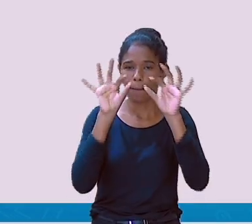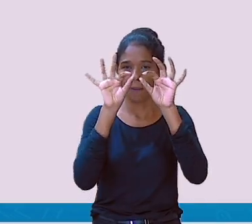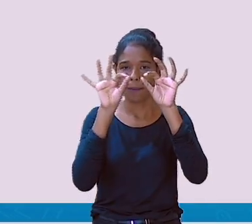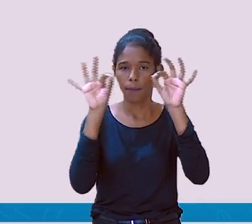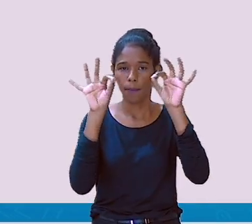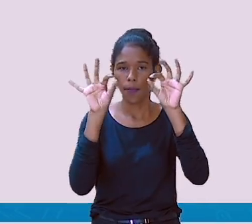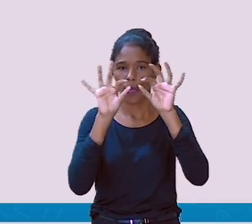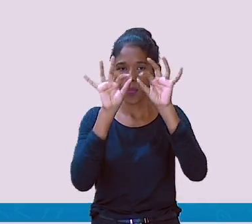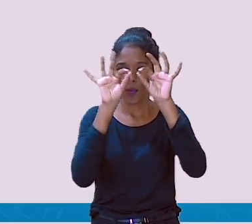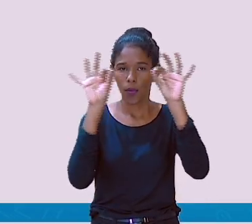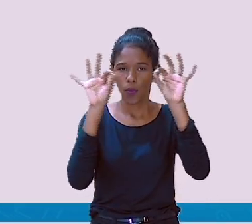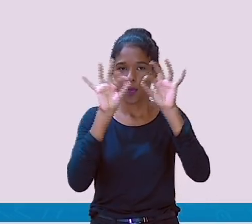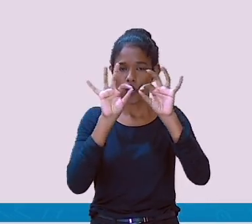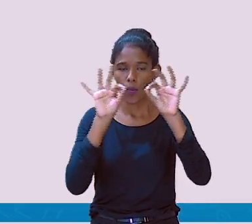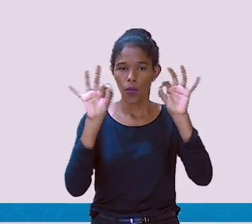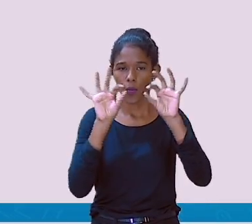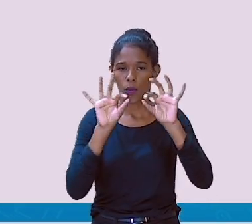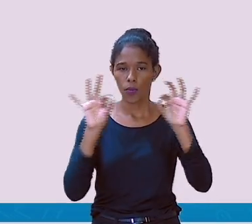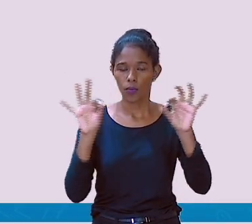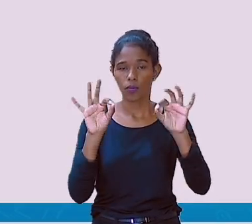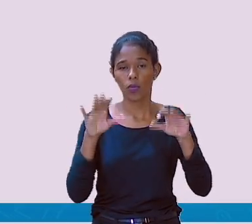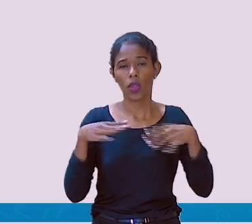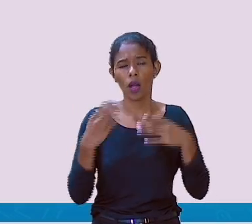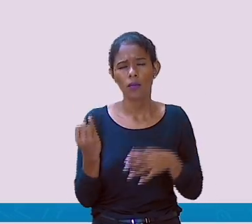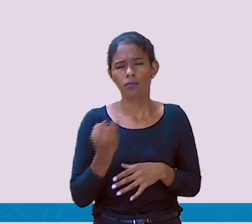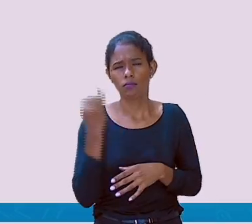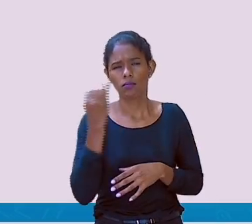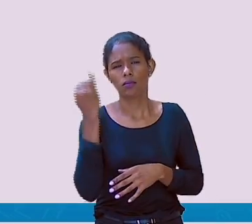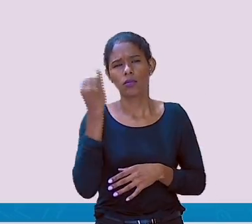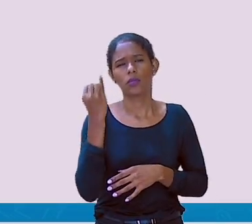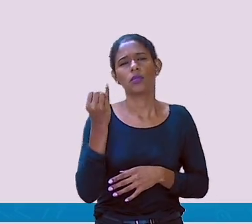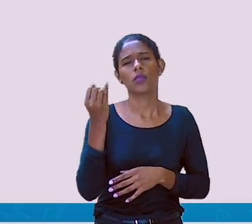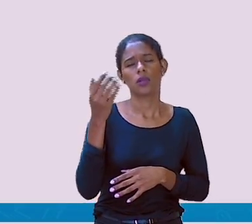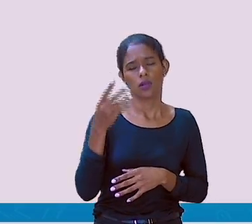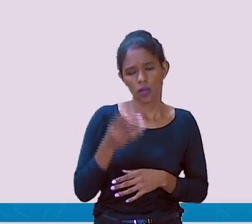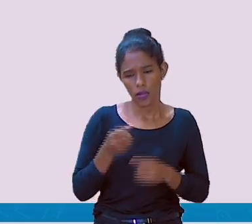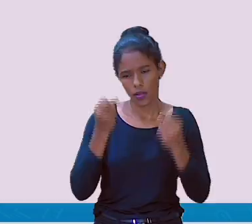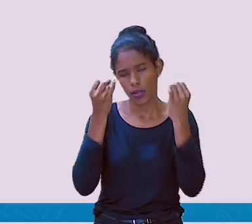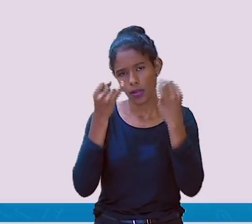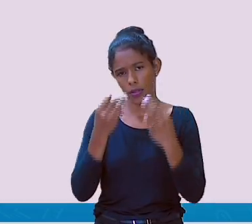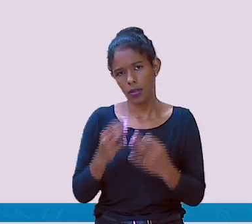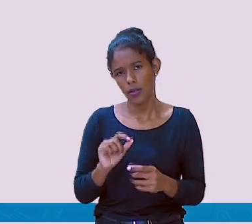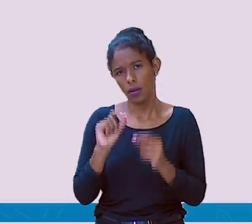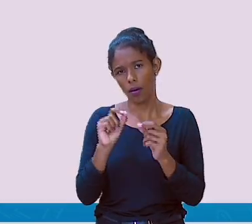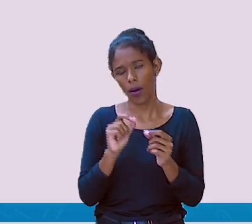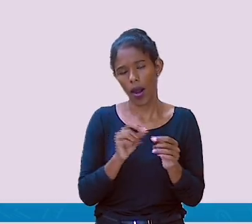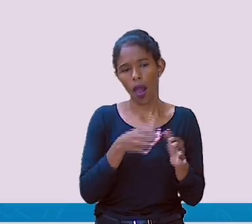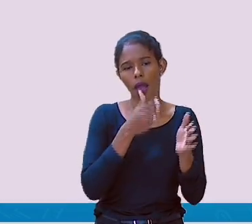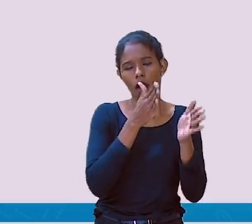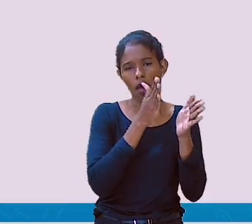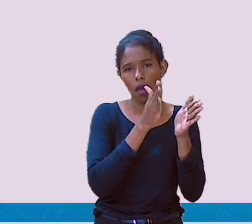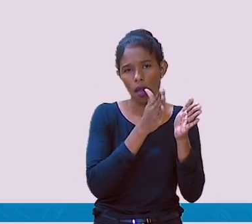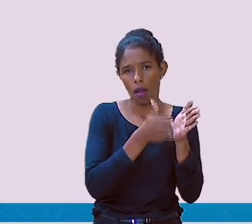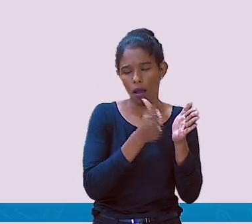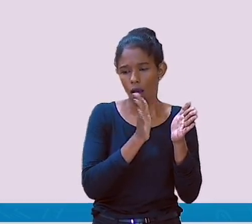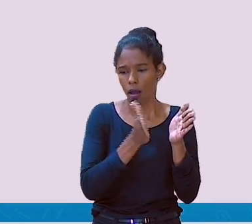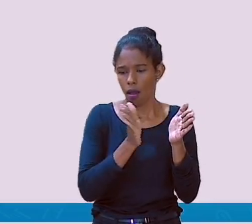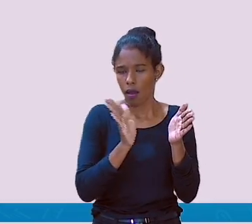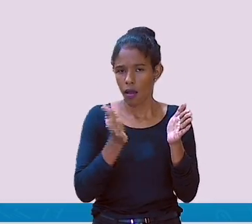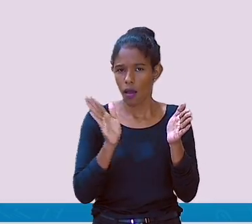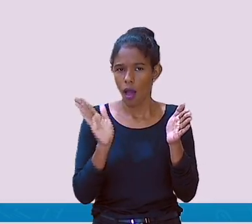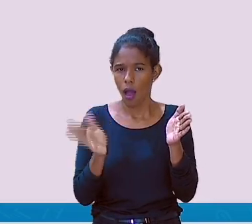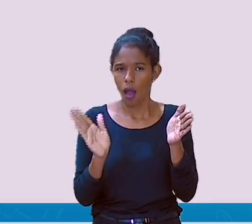estão seguindo a ordem. O que é seguindo a ordem? Primeiro é AB,